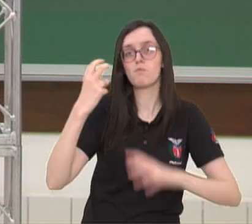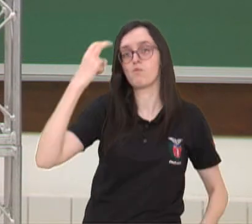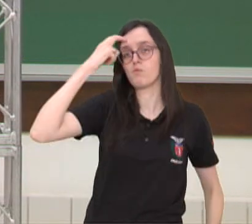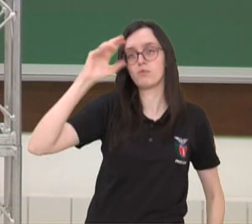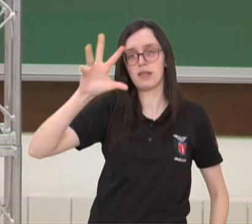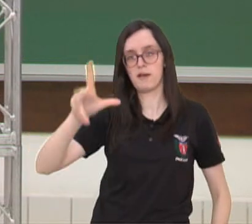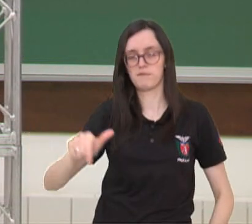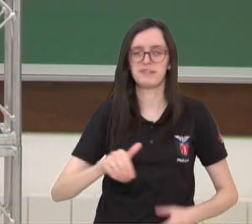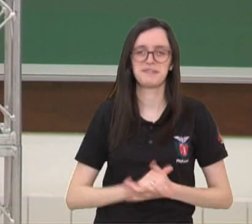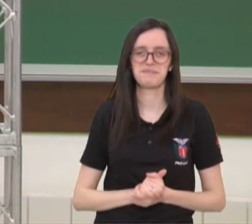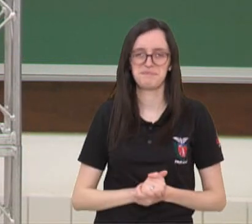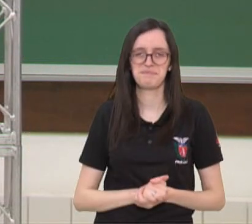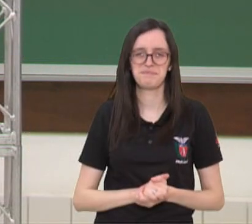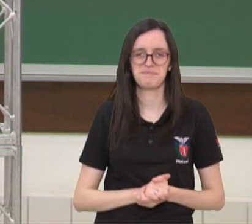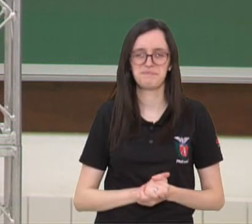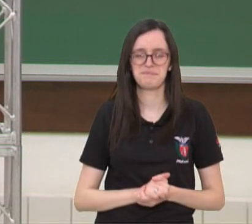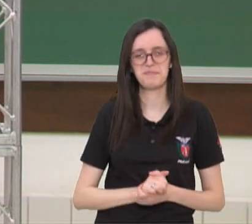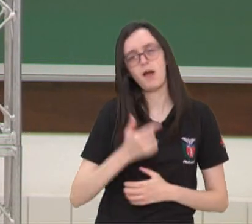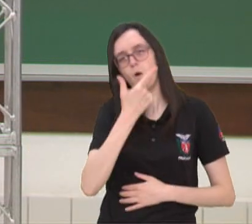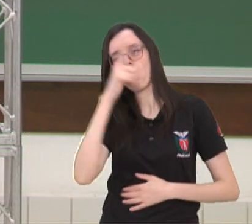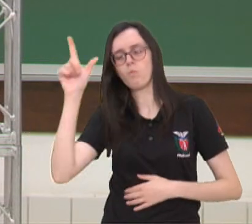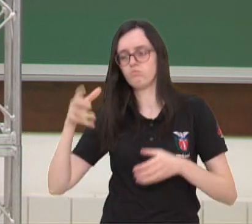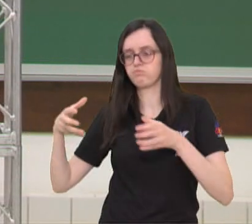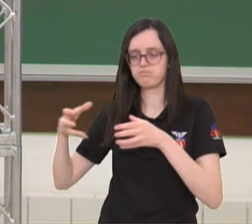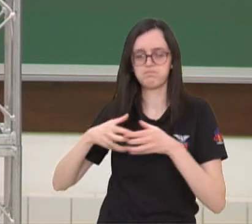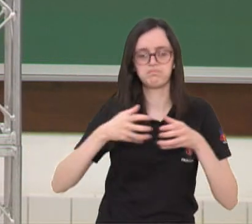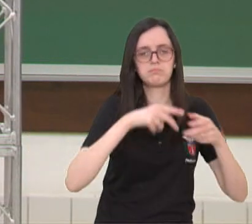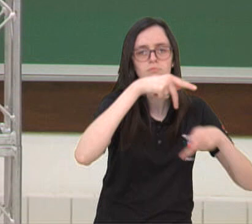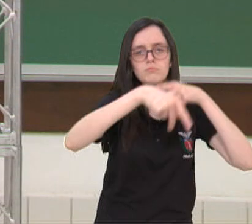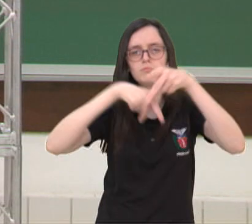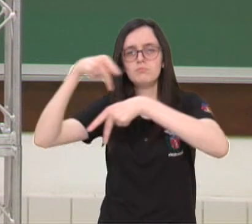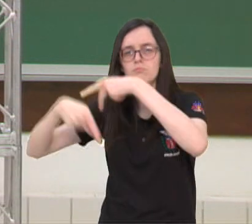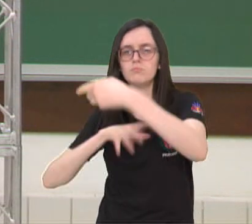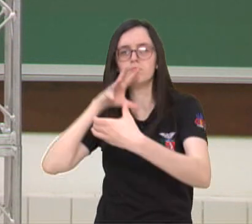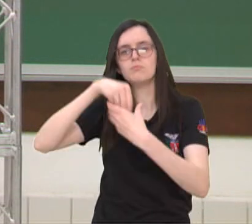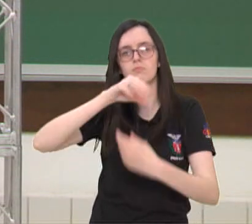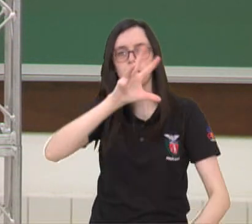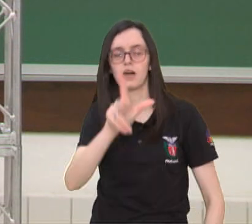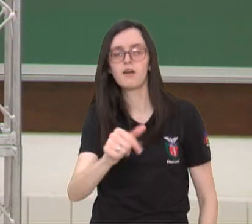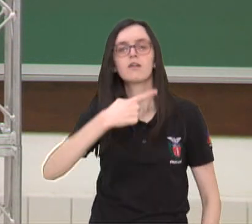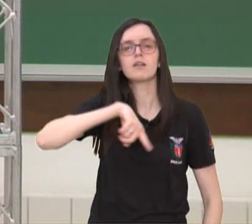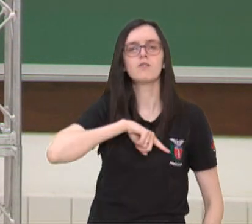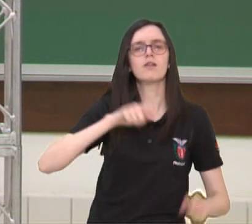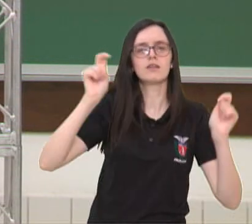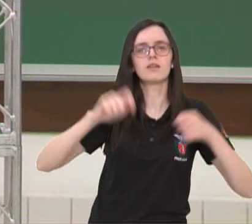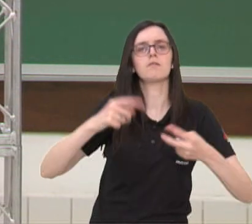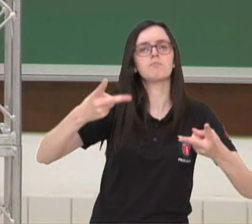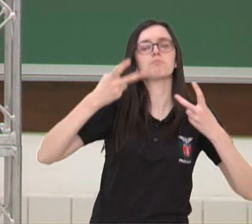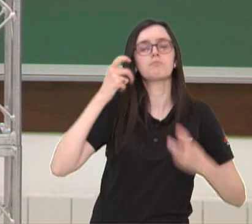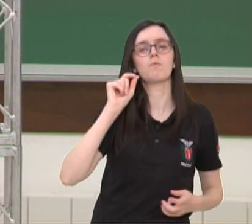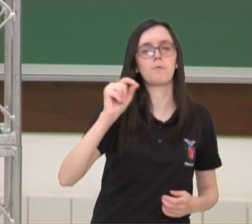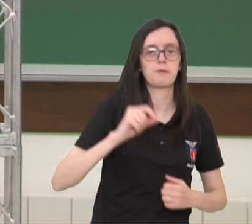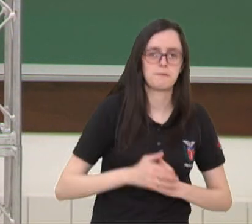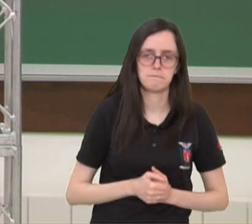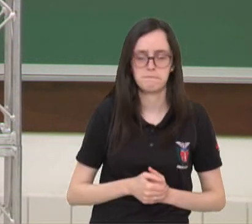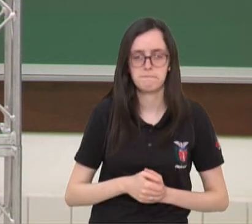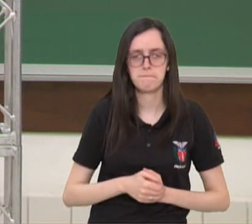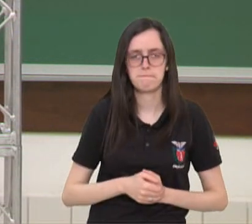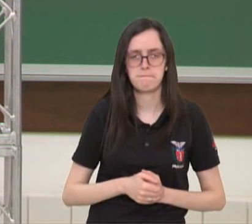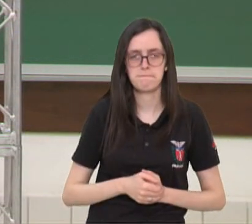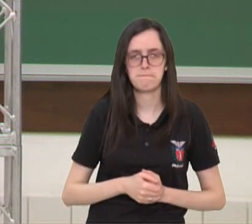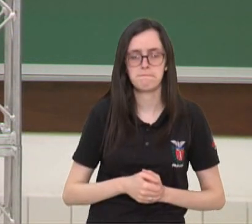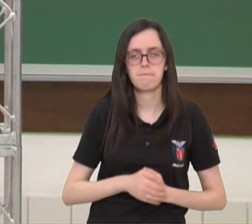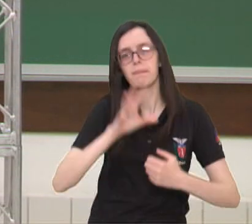africano. Outras civilizações dentro da África também a gente pode observar, né? E dentro